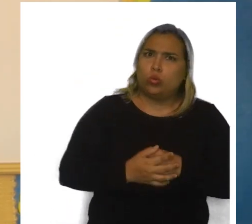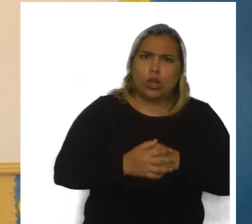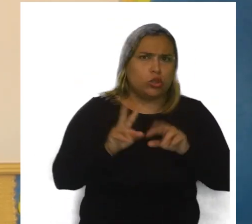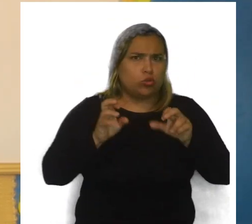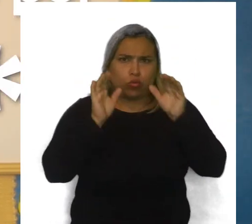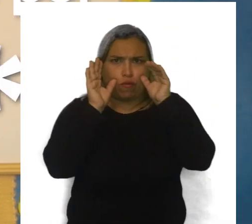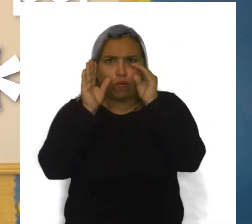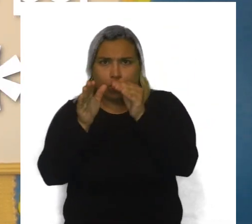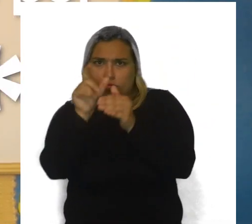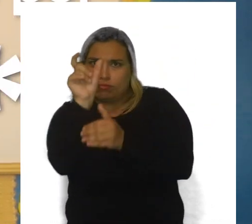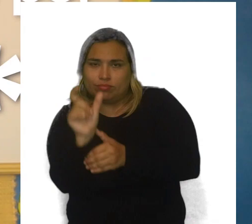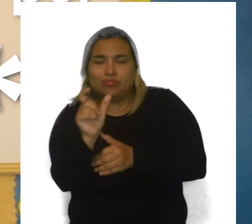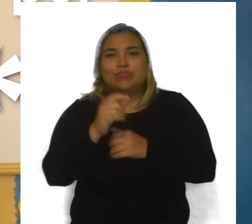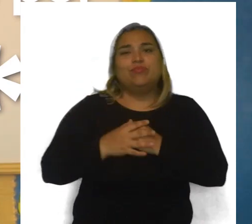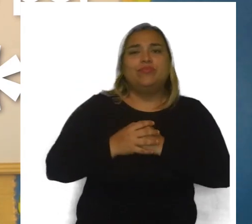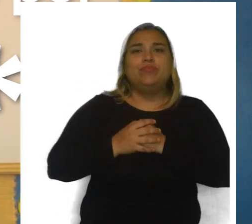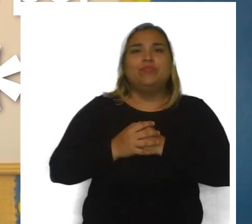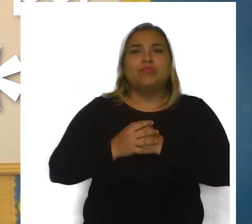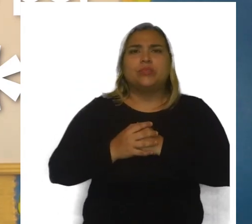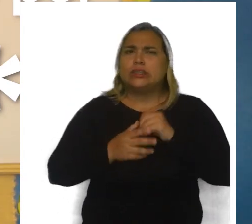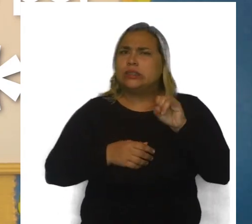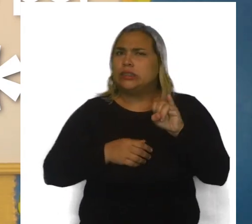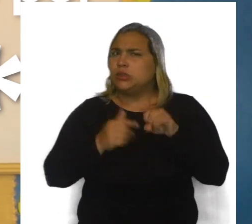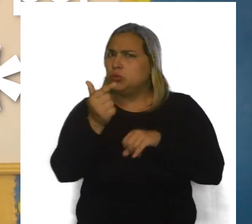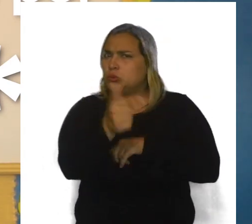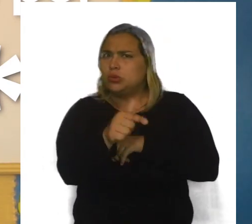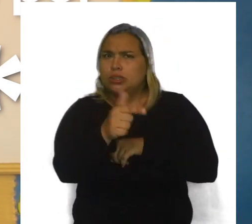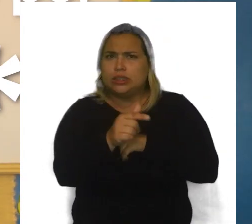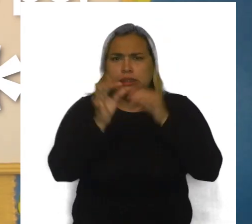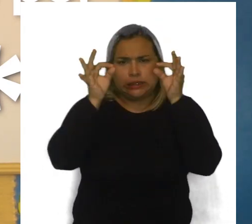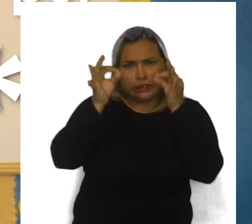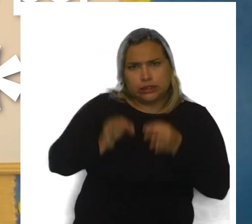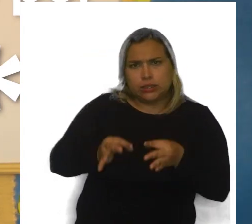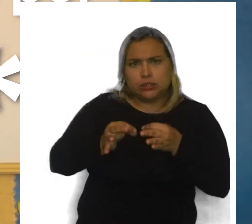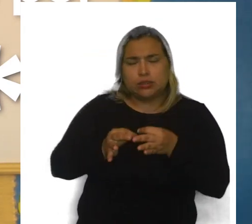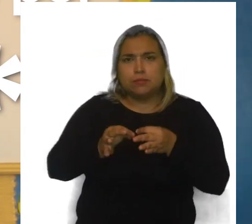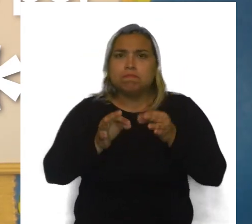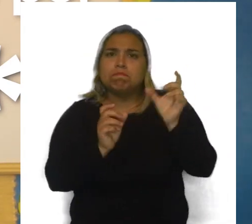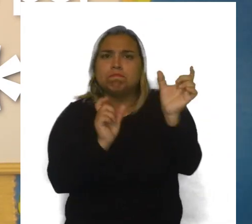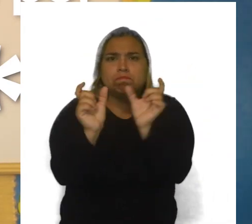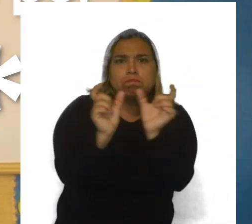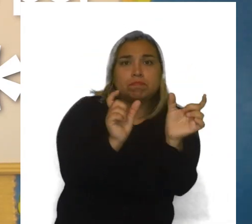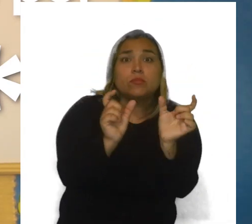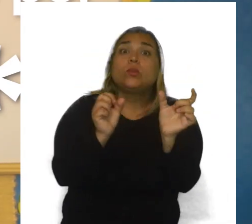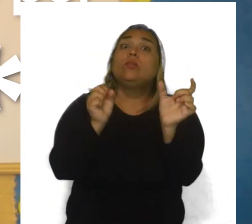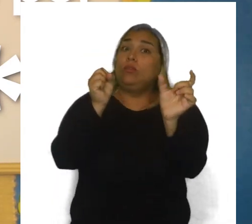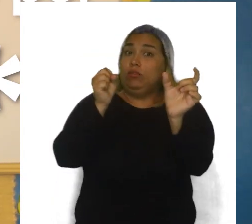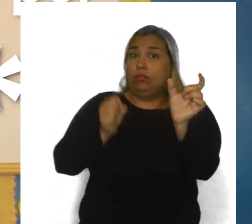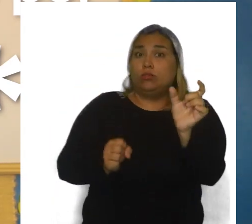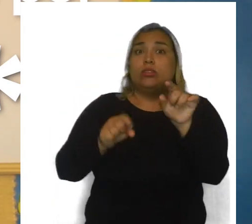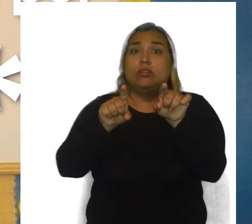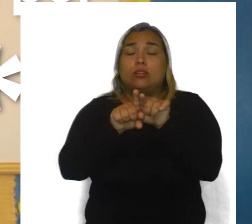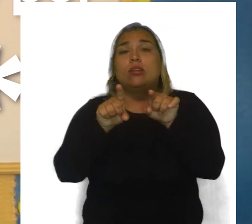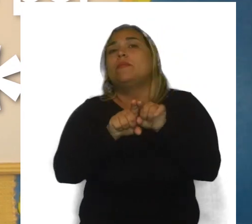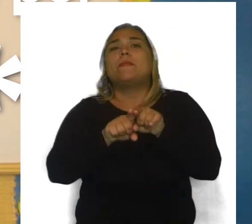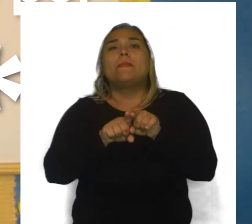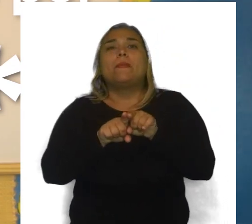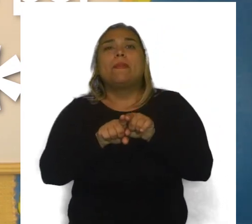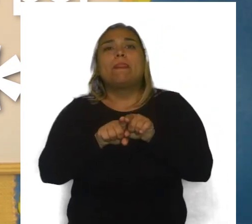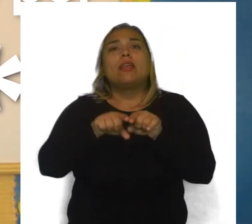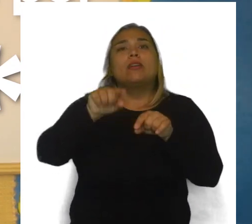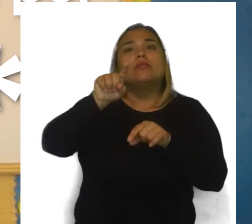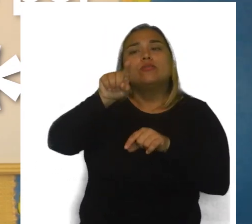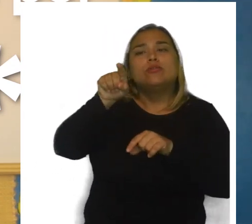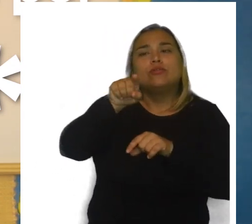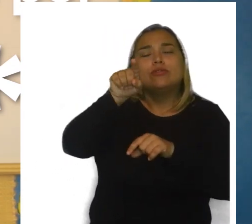o desmatamento. Caso você não tenha certeza dos termos que deseja pesquisar, pode adicionar um sinal de asterisco